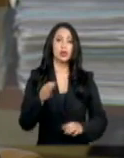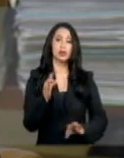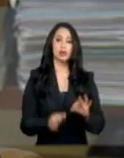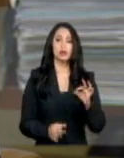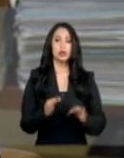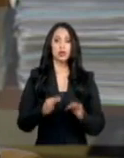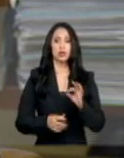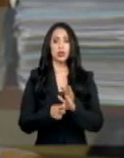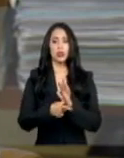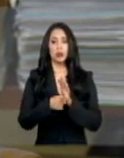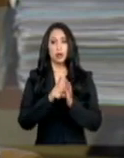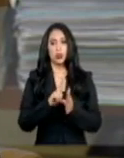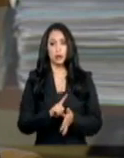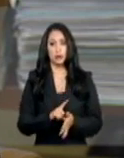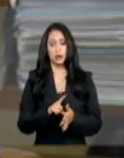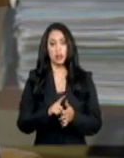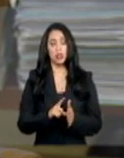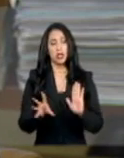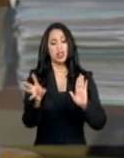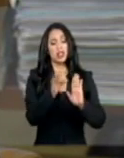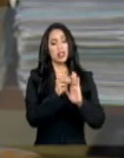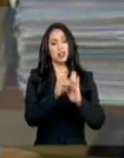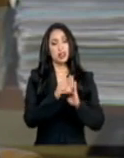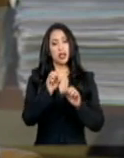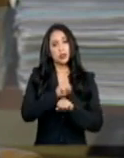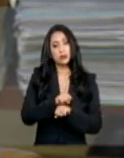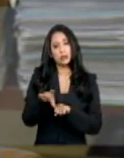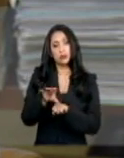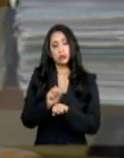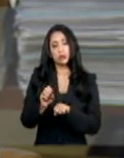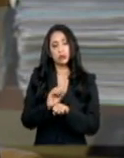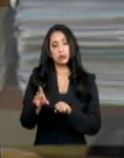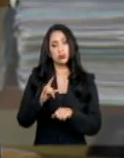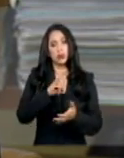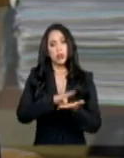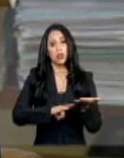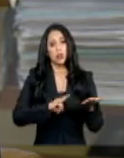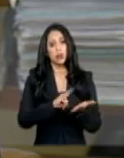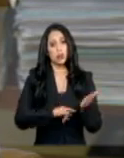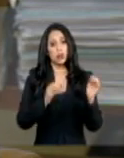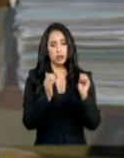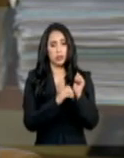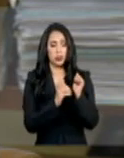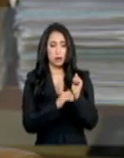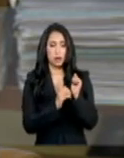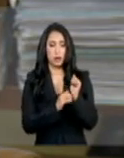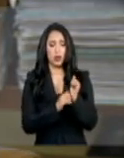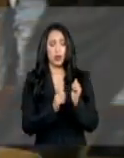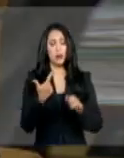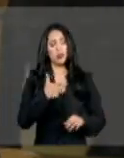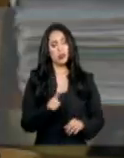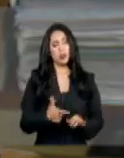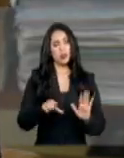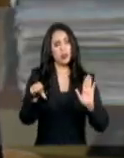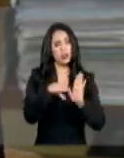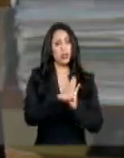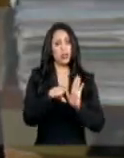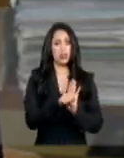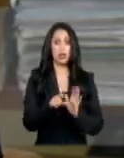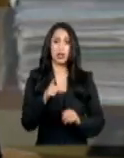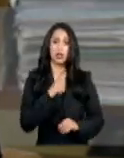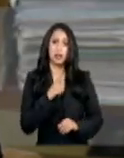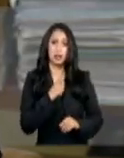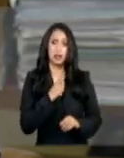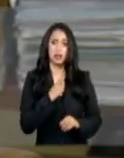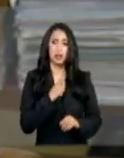repasse de dados e de documentos sigilosos de contribuintes aos órgãos de persecução criminal haveria por assim dizer